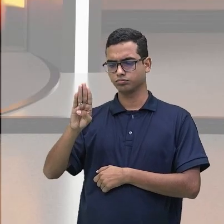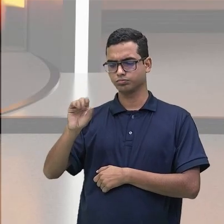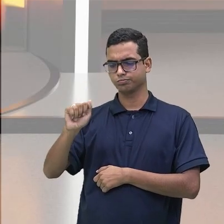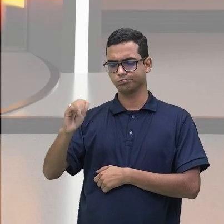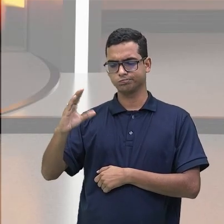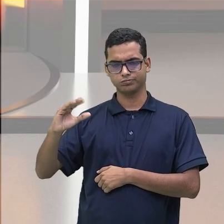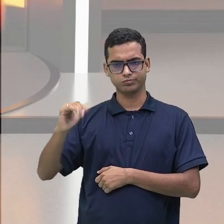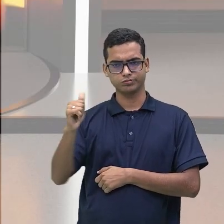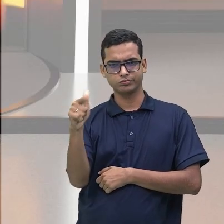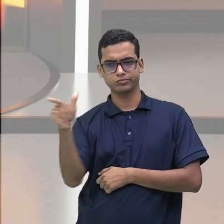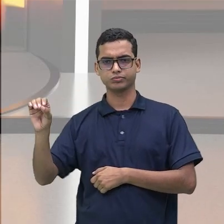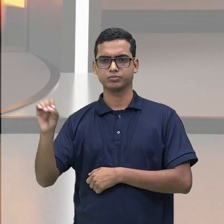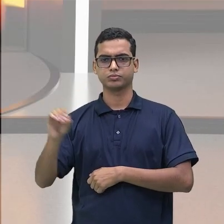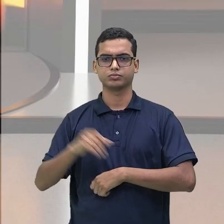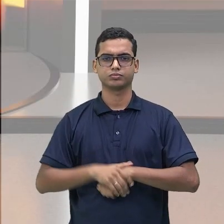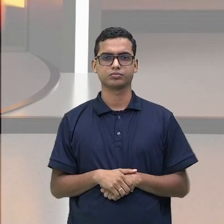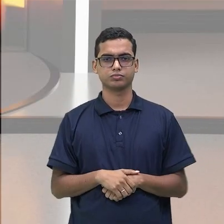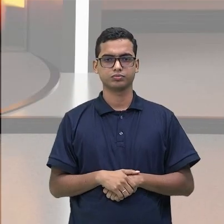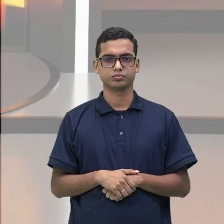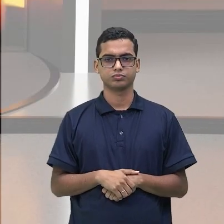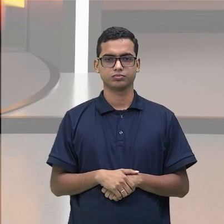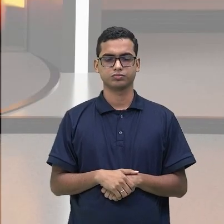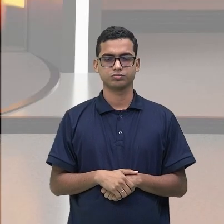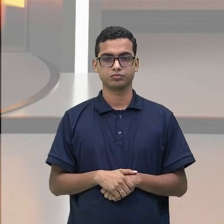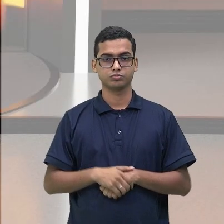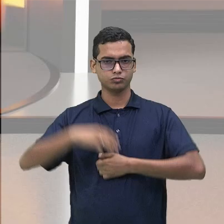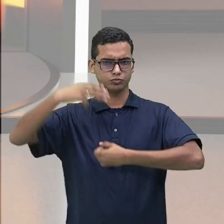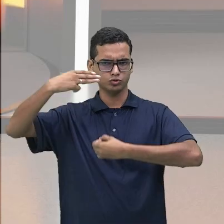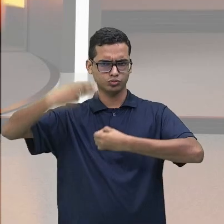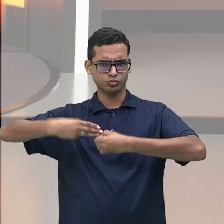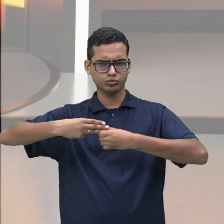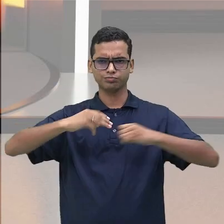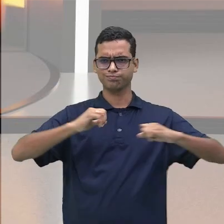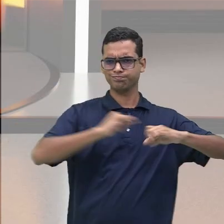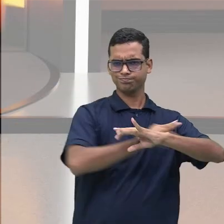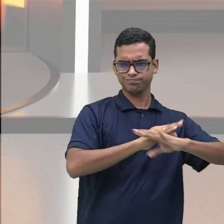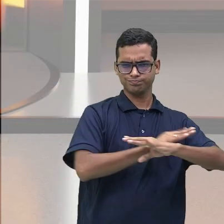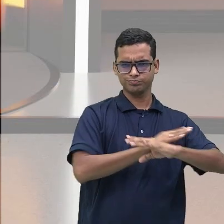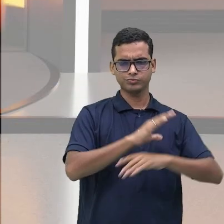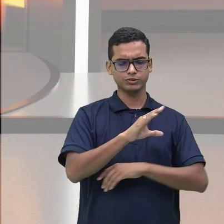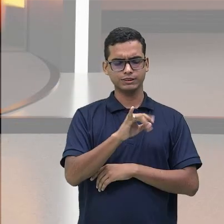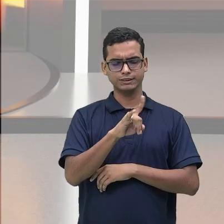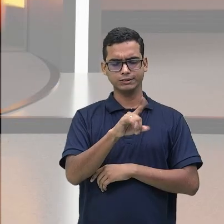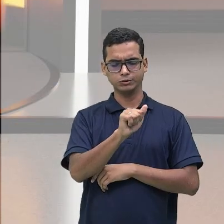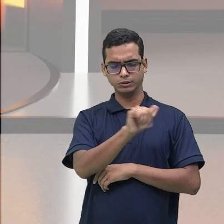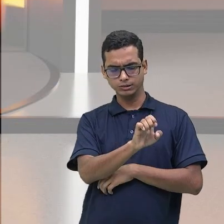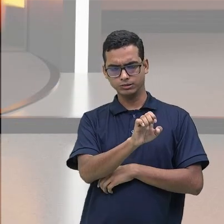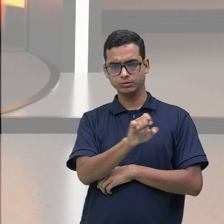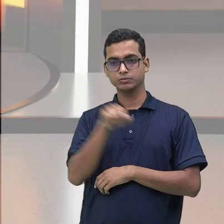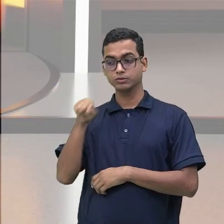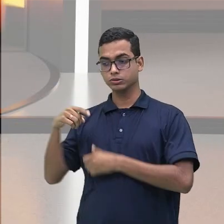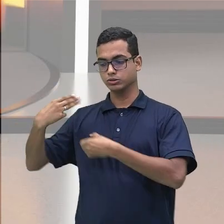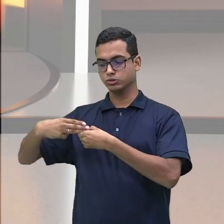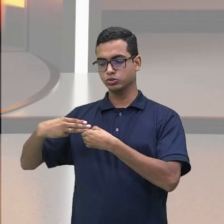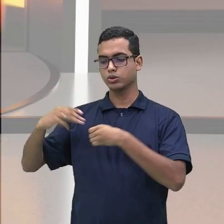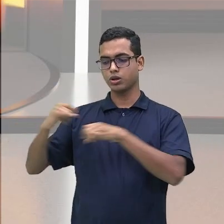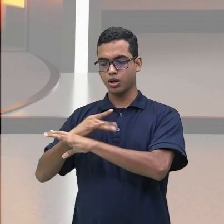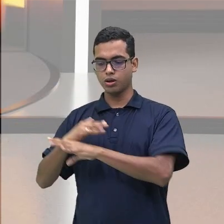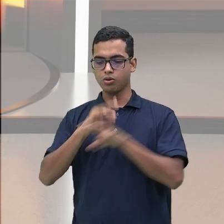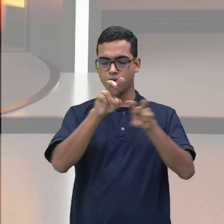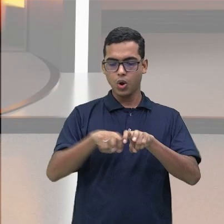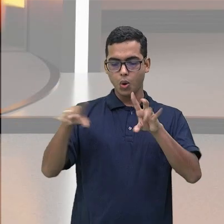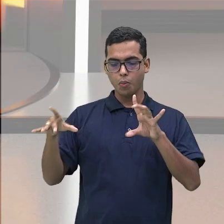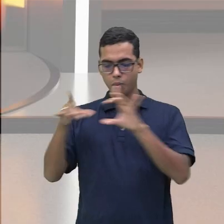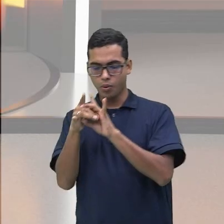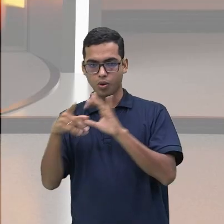pode confundir município com cidade. Município engloba a área urbana e a área rural. Tá bom?